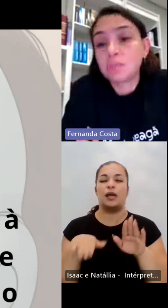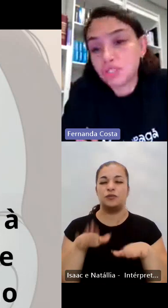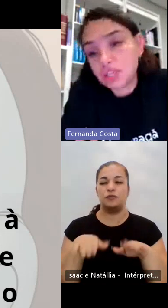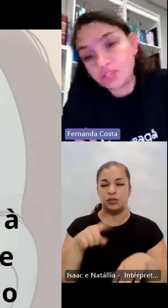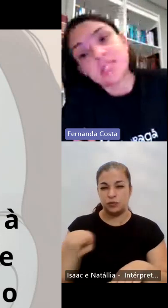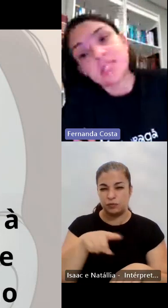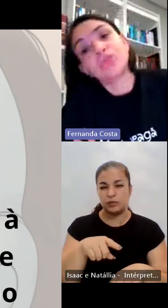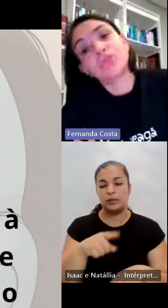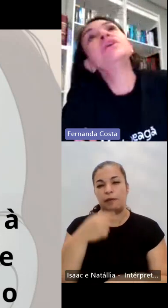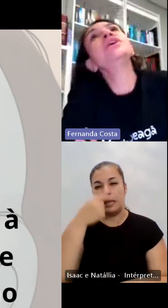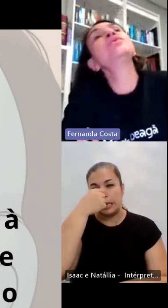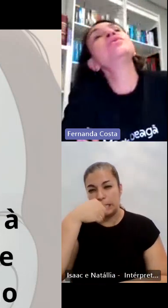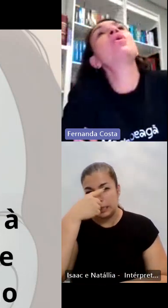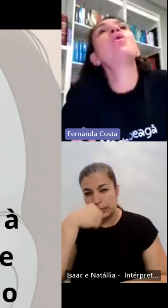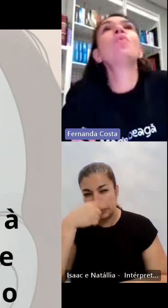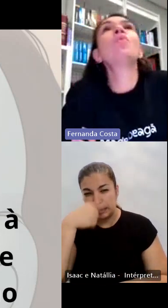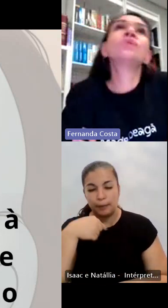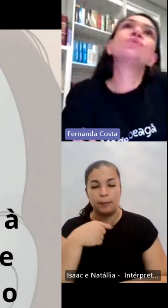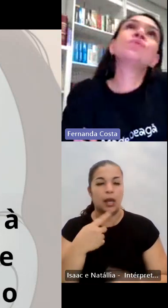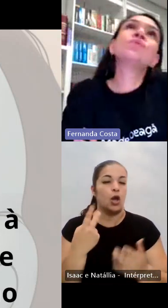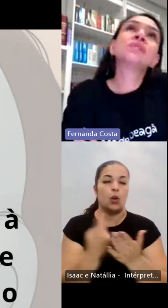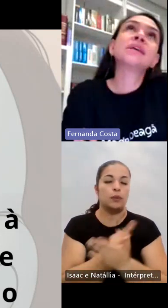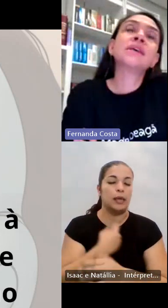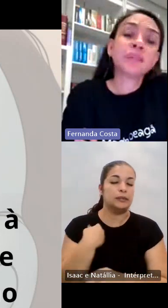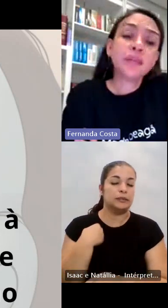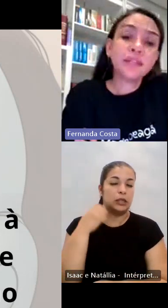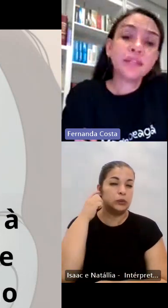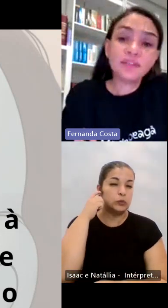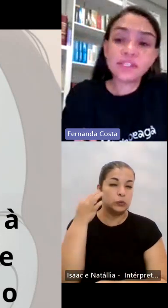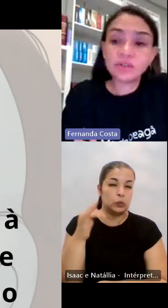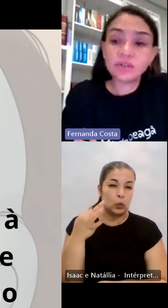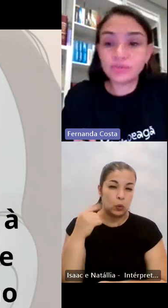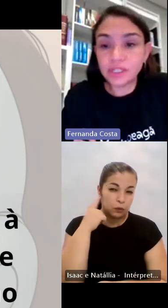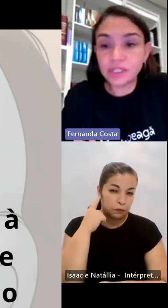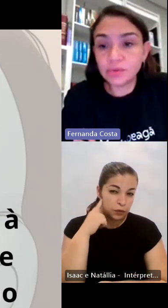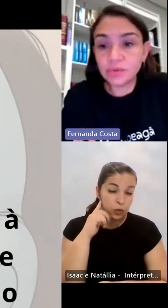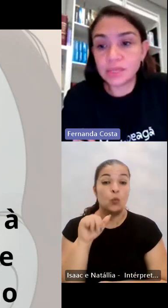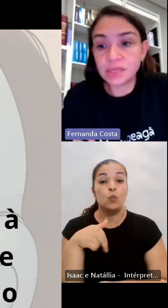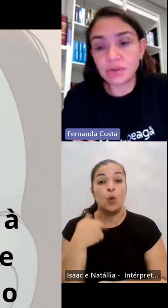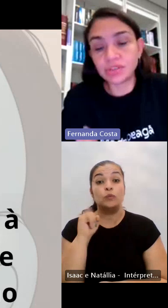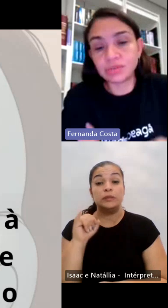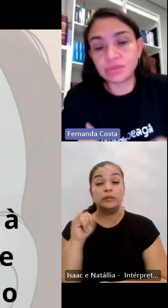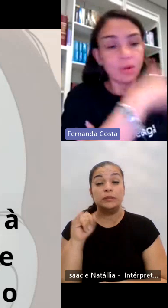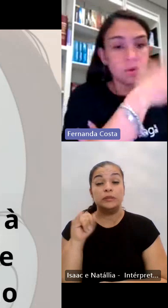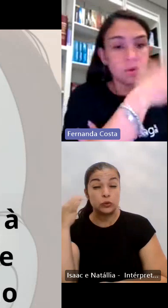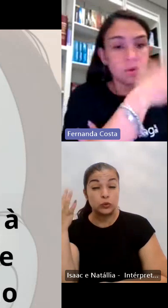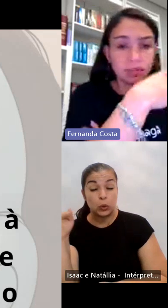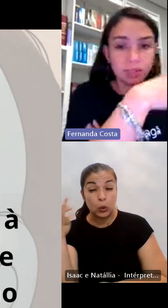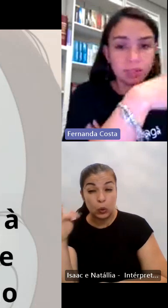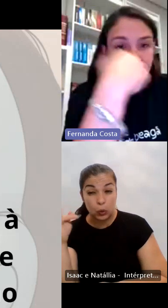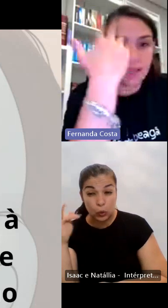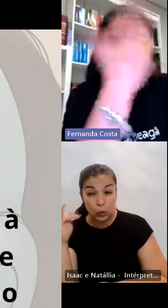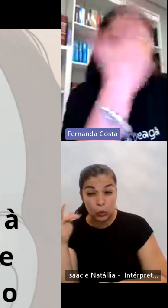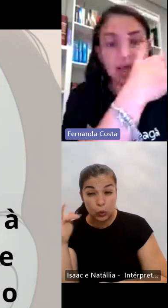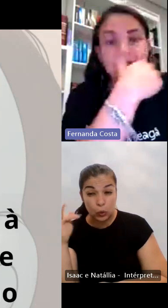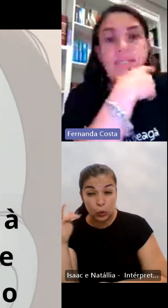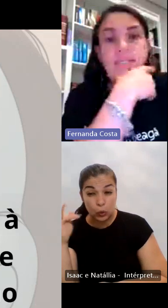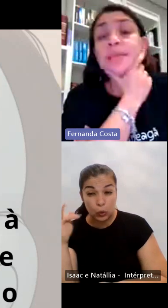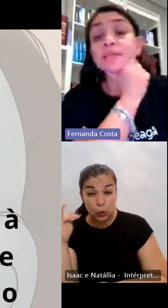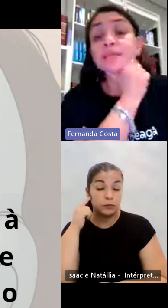você pode ter infecção de ouvido, ou quando você tem infecção de ouvido, você pode ter alguma coisa